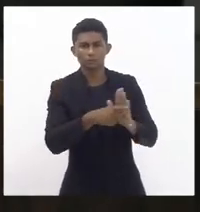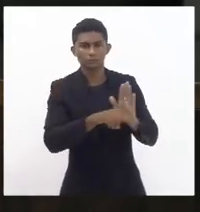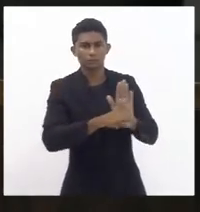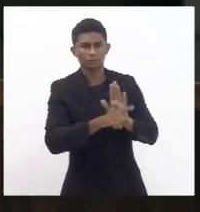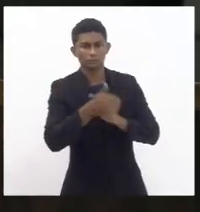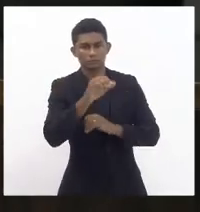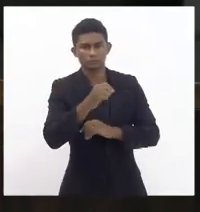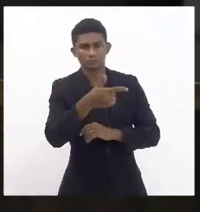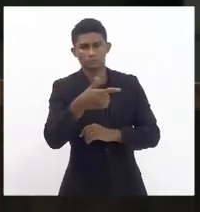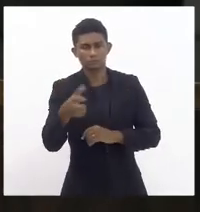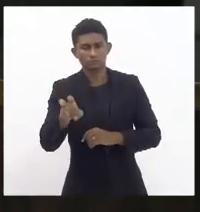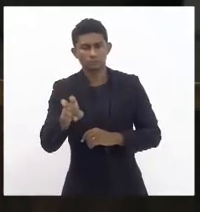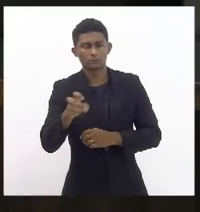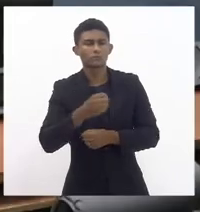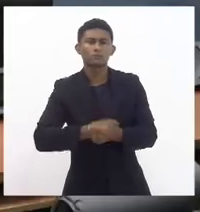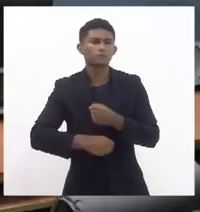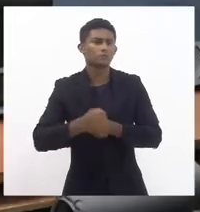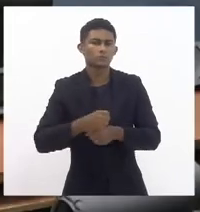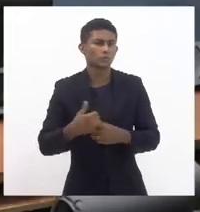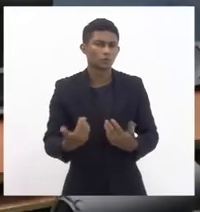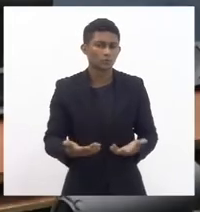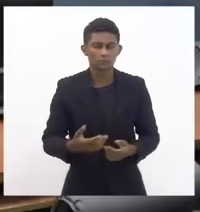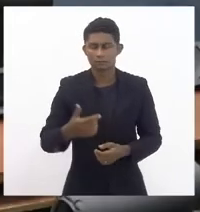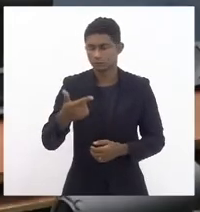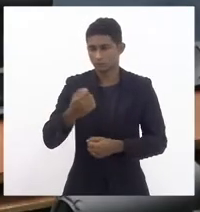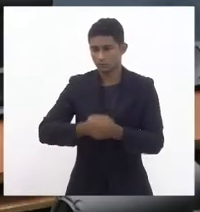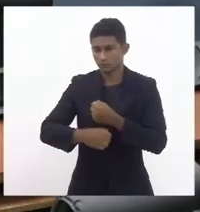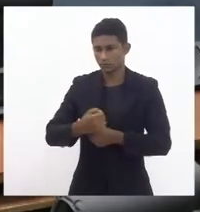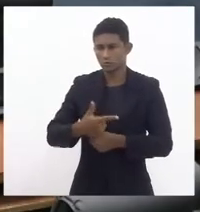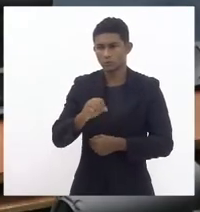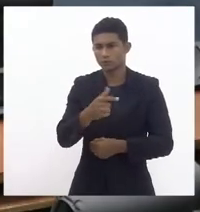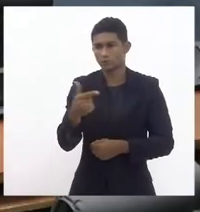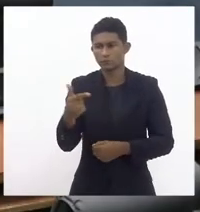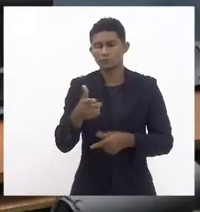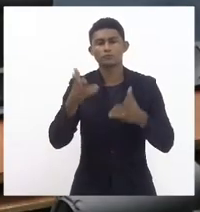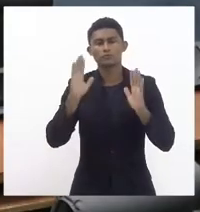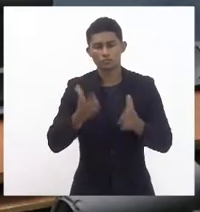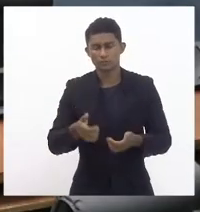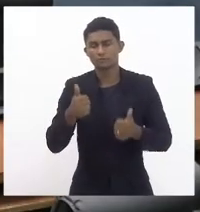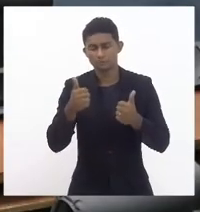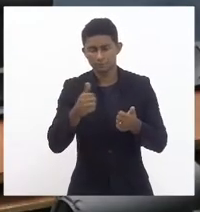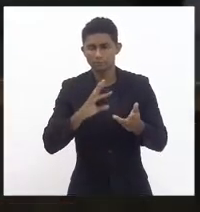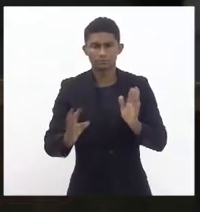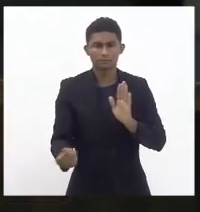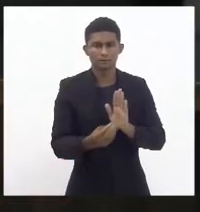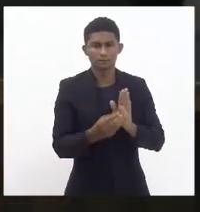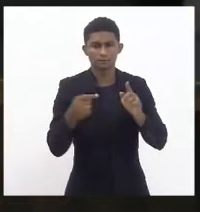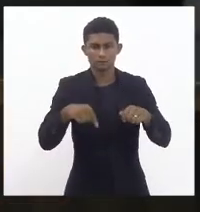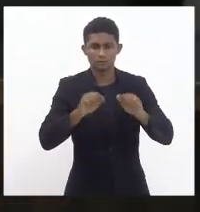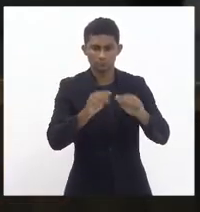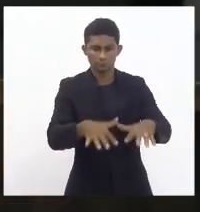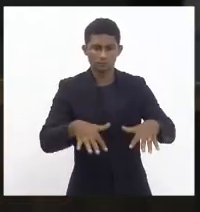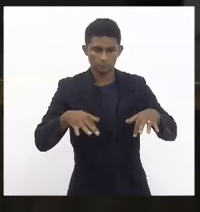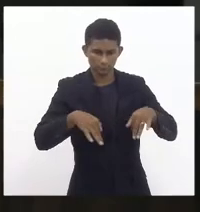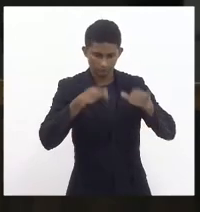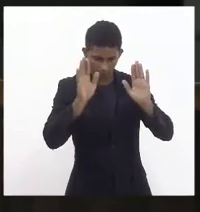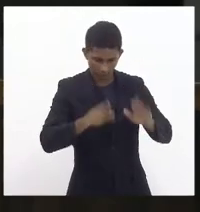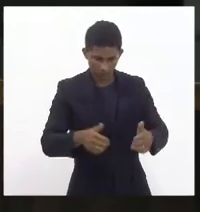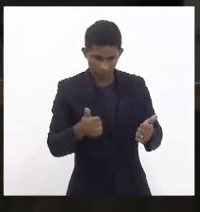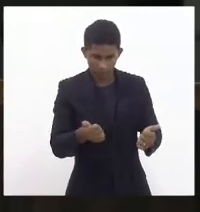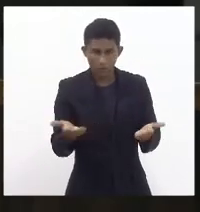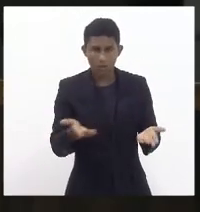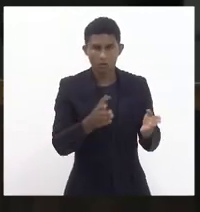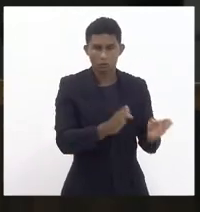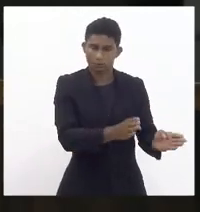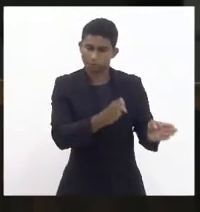1025 de que ano em 2022 registrados está está encerrado outro dia